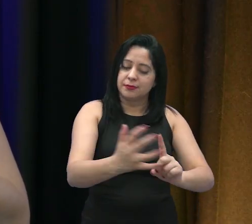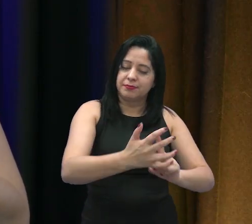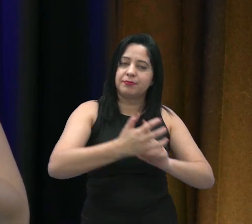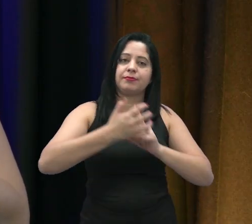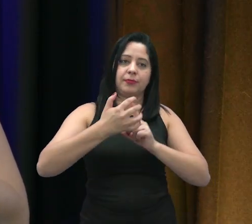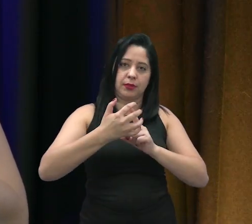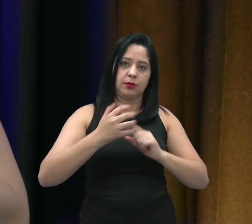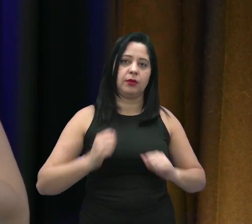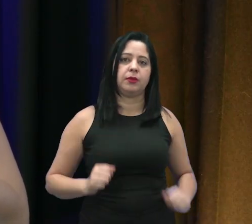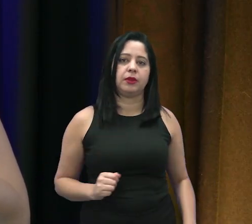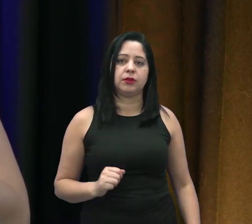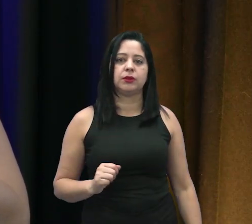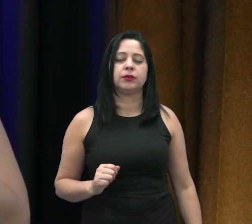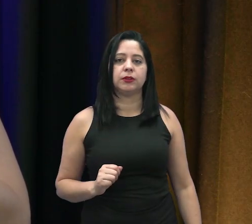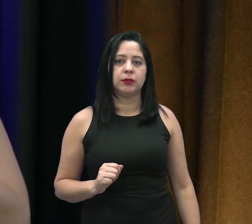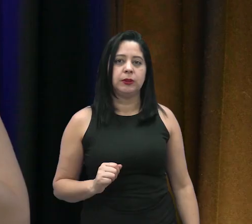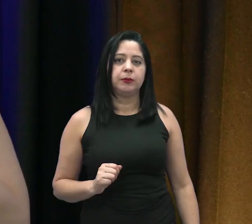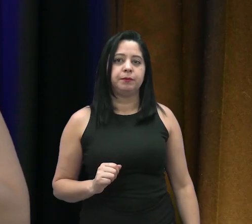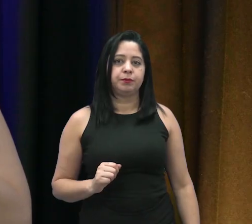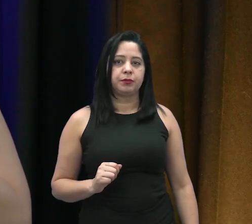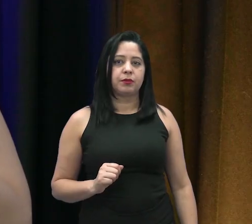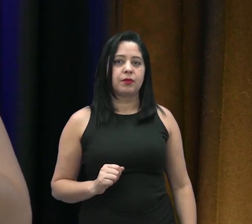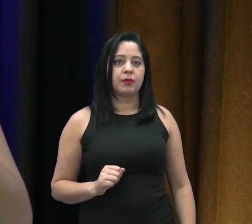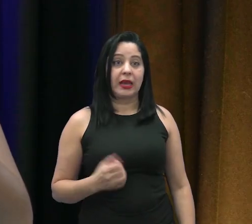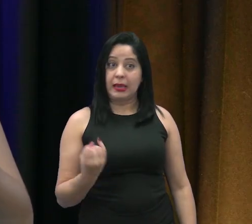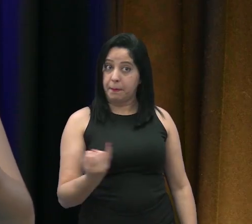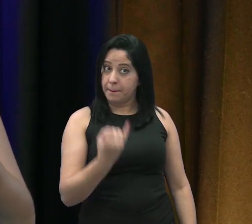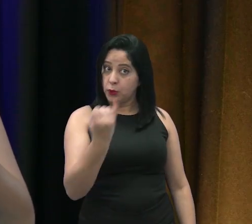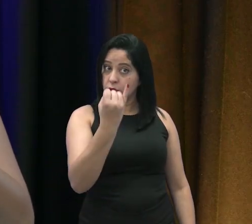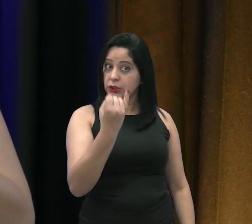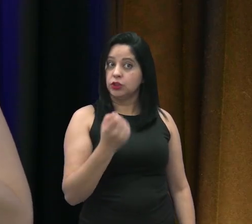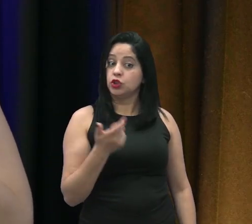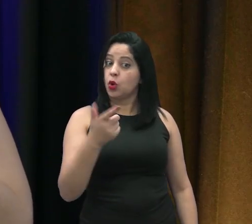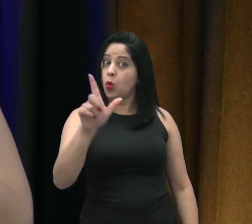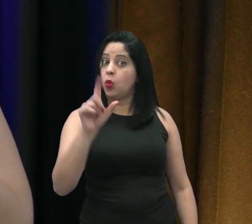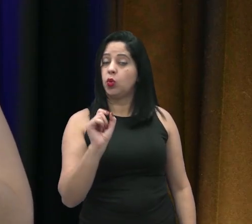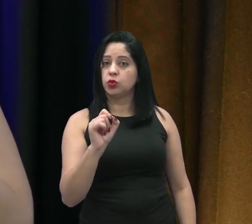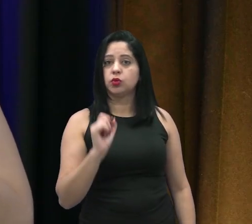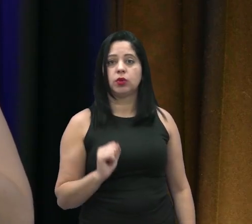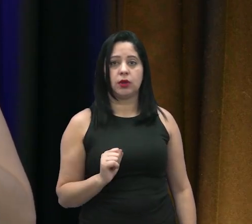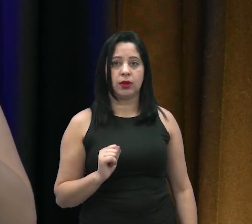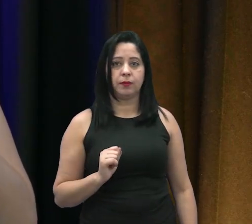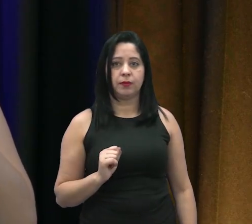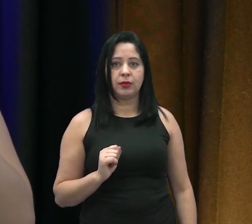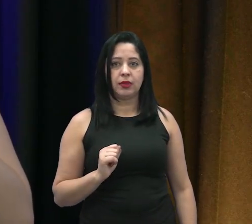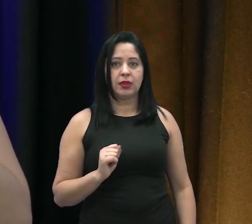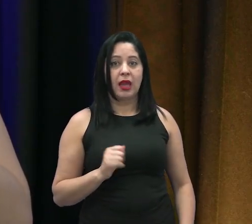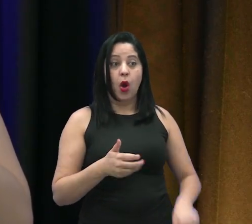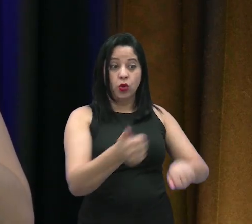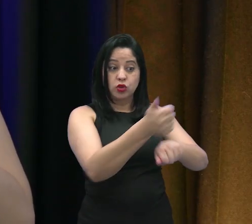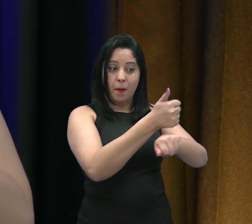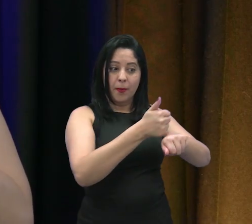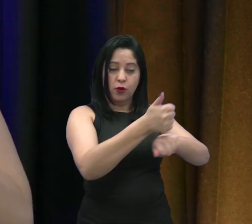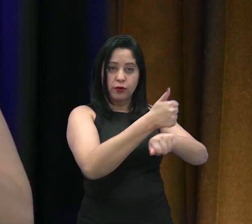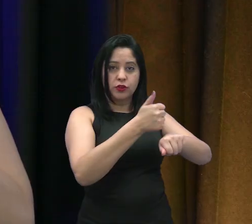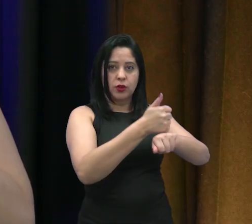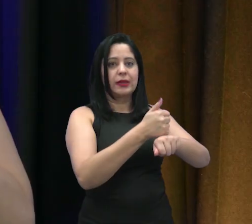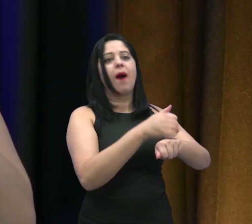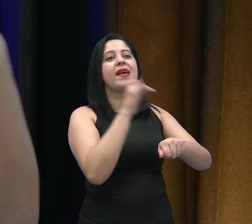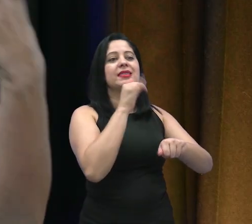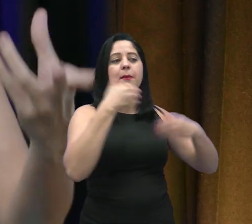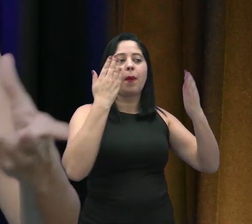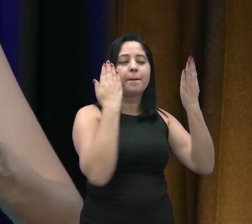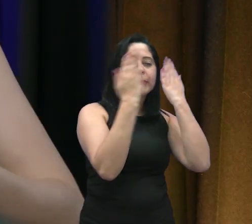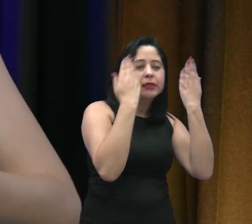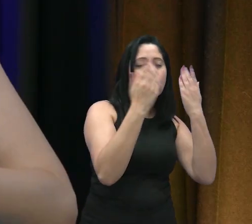as demandas dessa família. Sim. Né? Uma coisa também bem importante é que a gente tenha bastante troca entre os profissionais. Então, se você